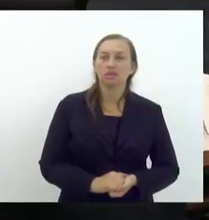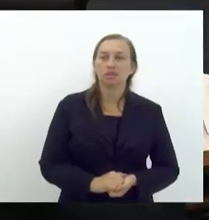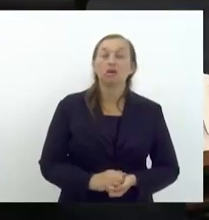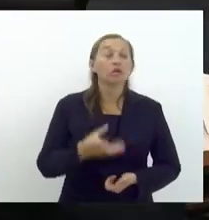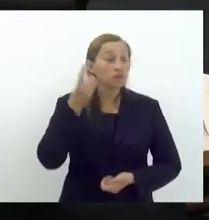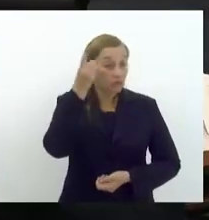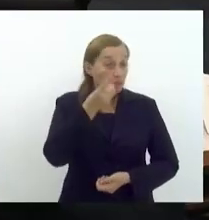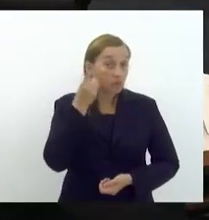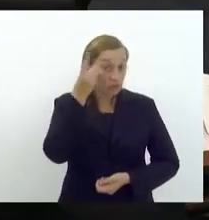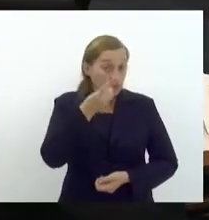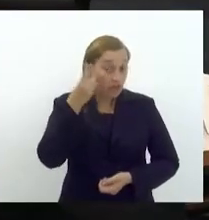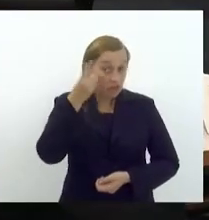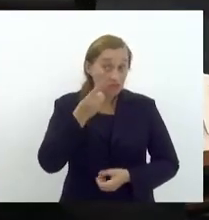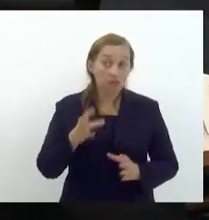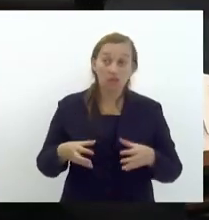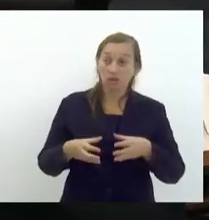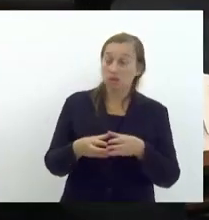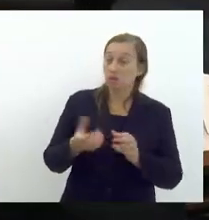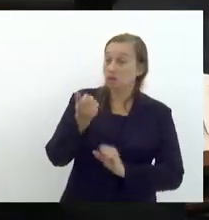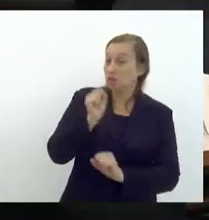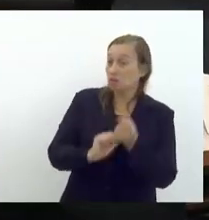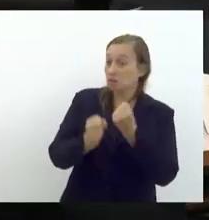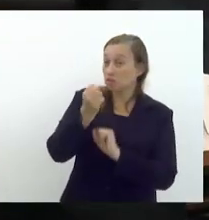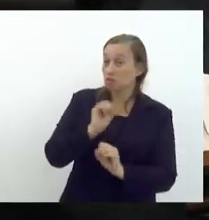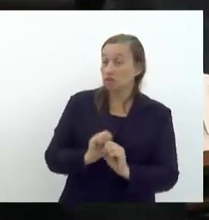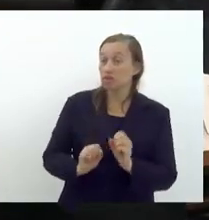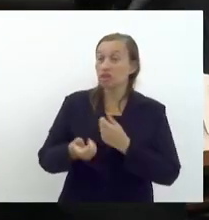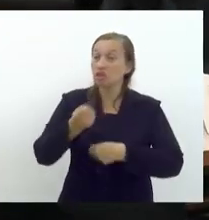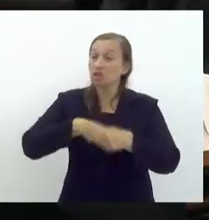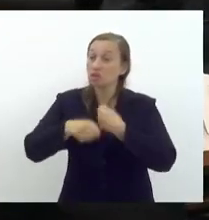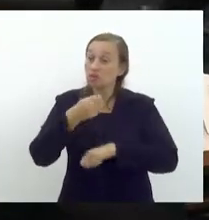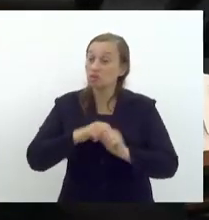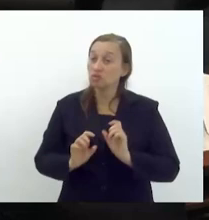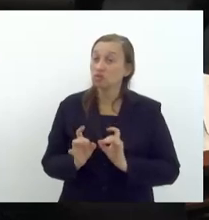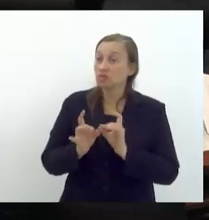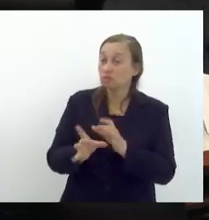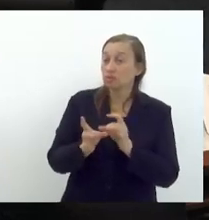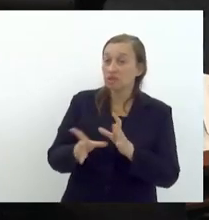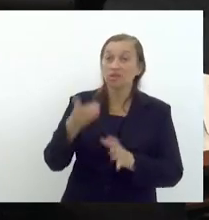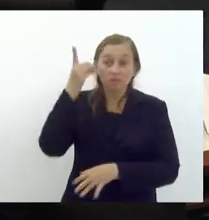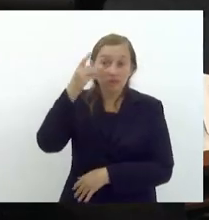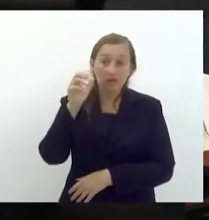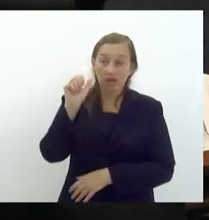Deputado pela comissão de economia dos comércio Deputado Anderson Moraes